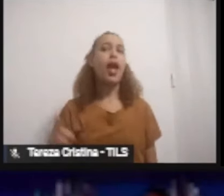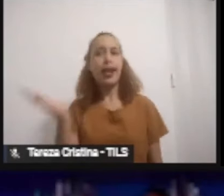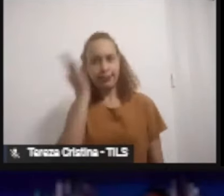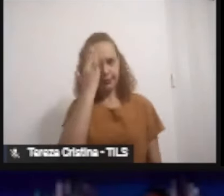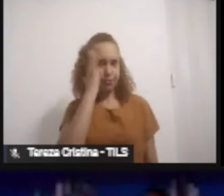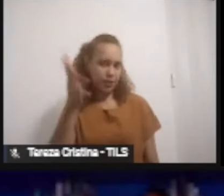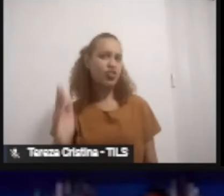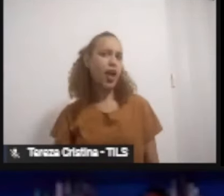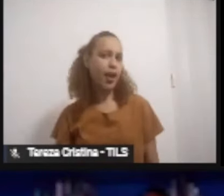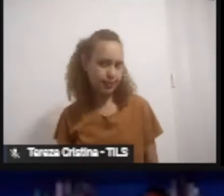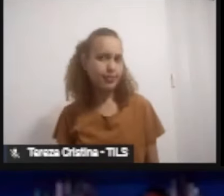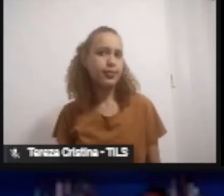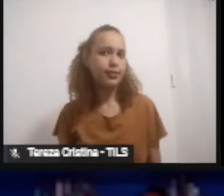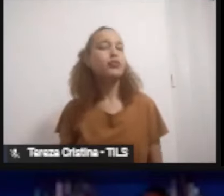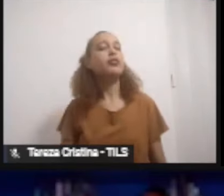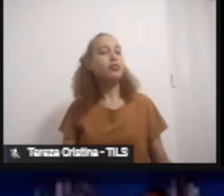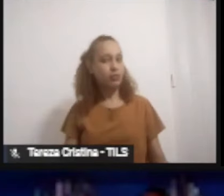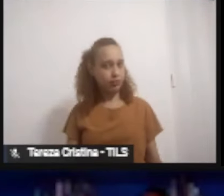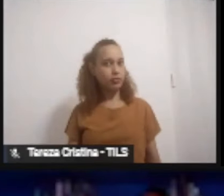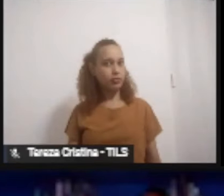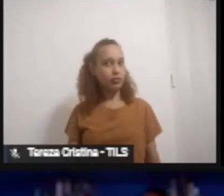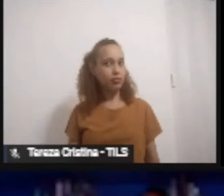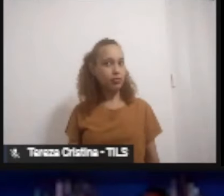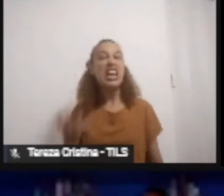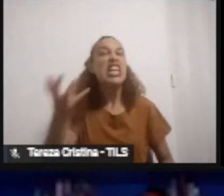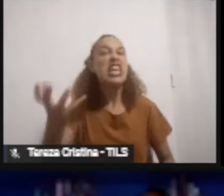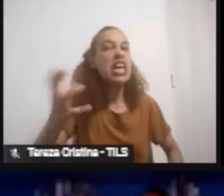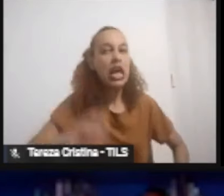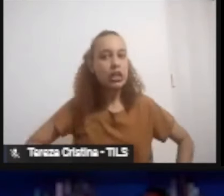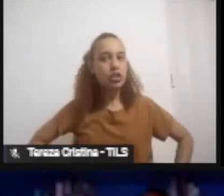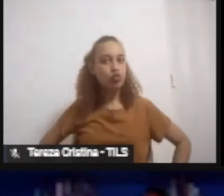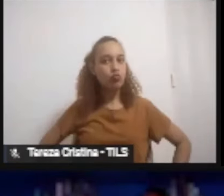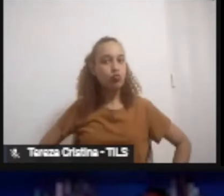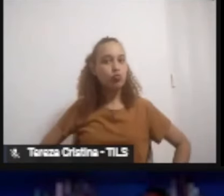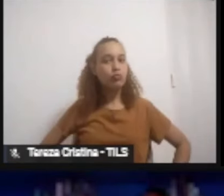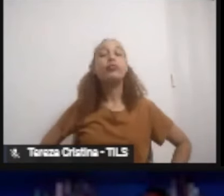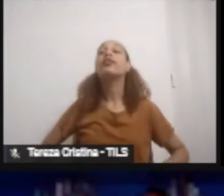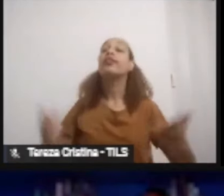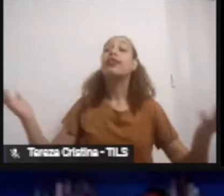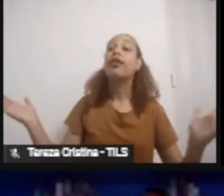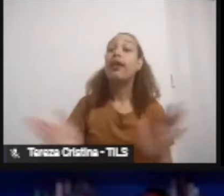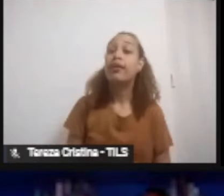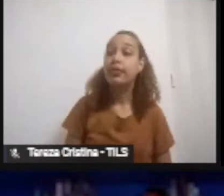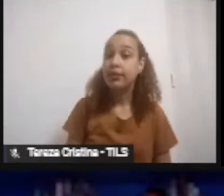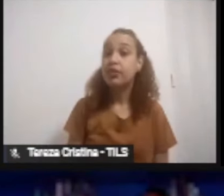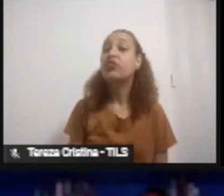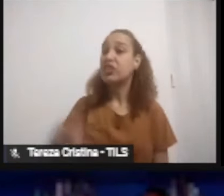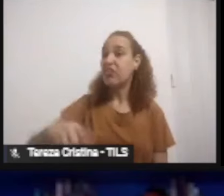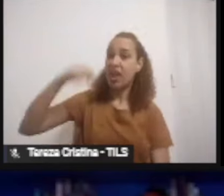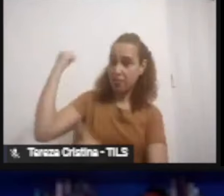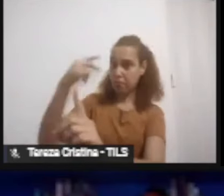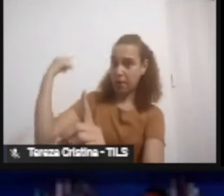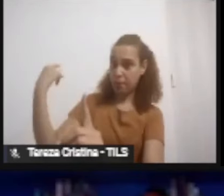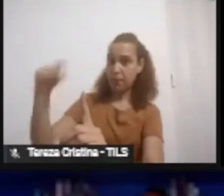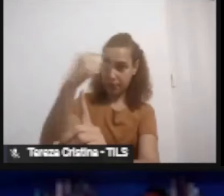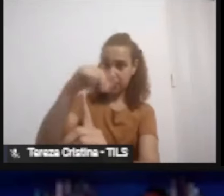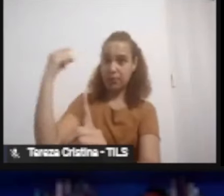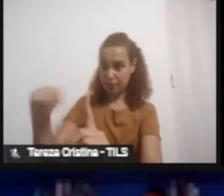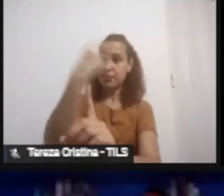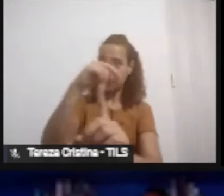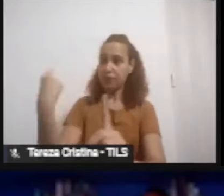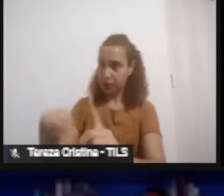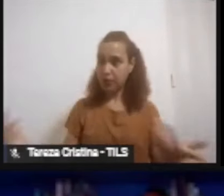É. Com intenção. E com intenção, Carol. Tá, e aí? Isso justifica você sair batendo na criança?